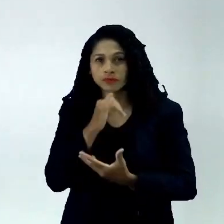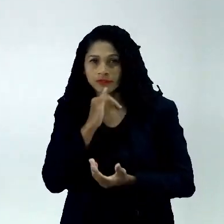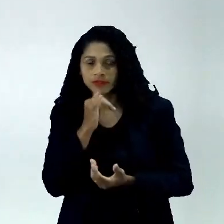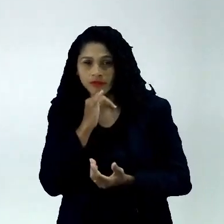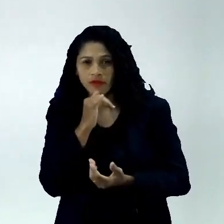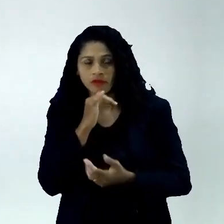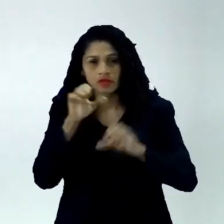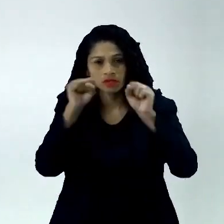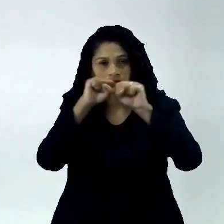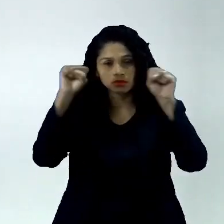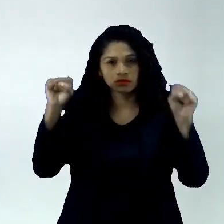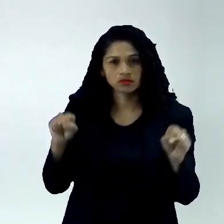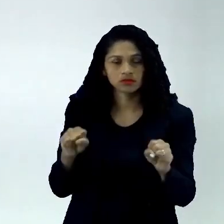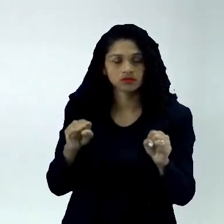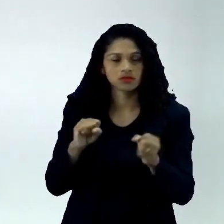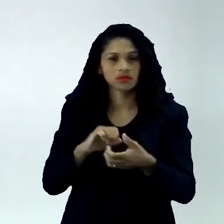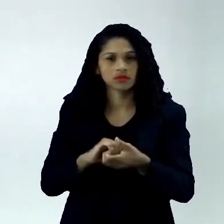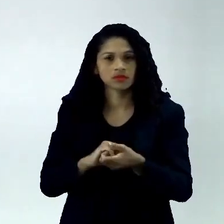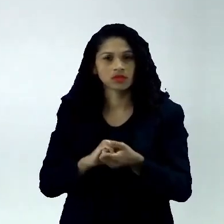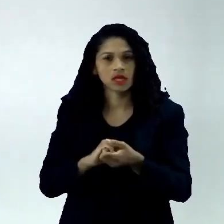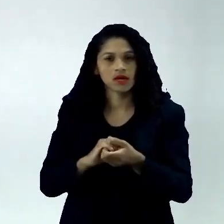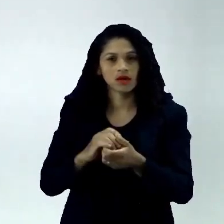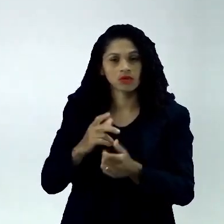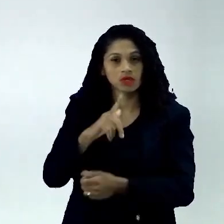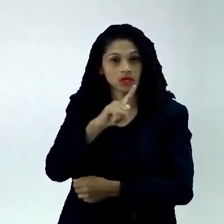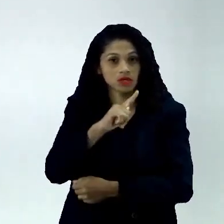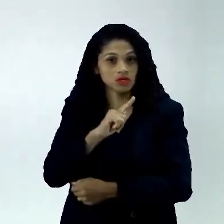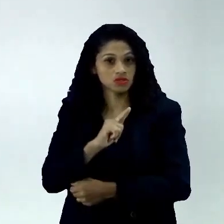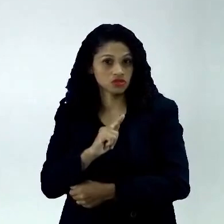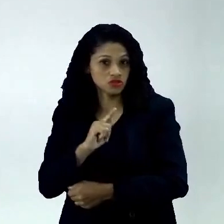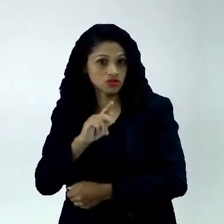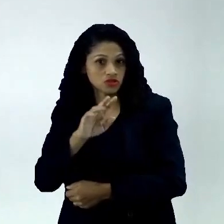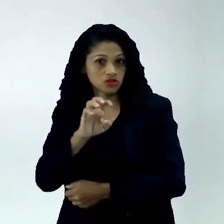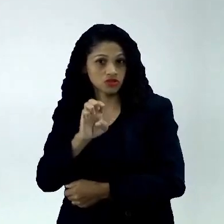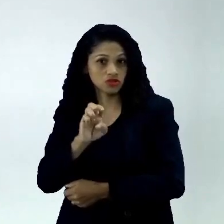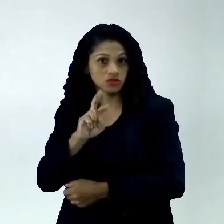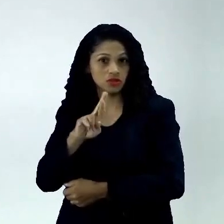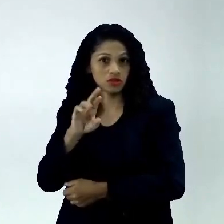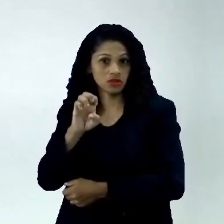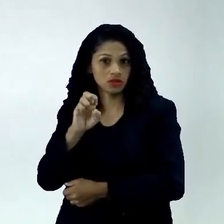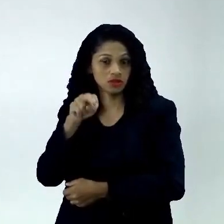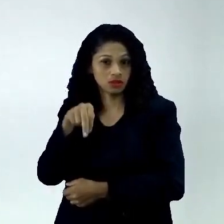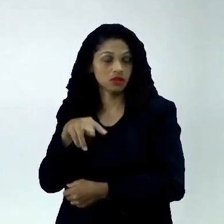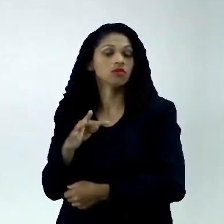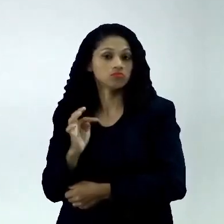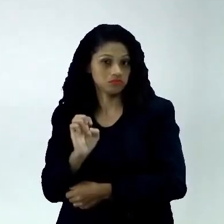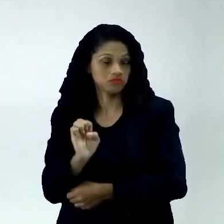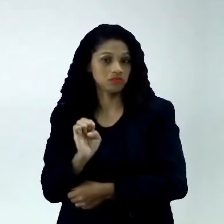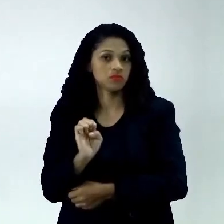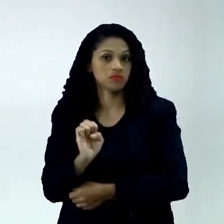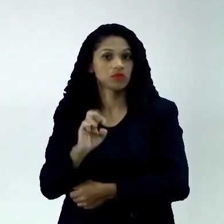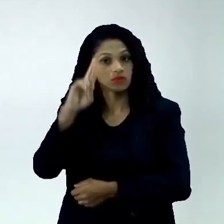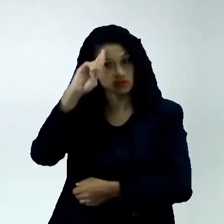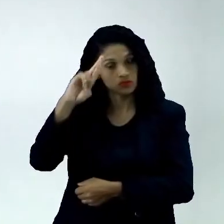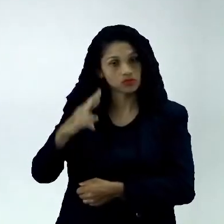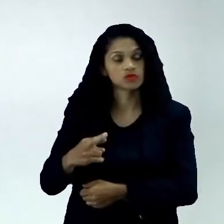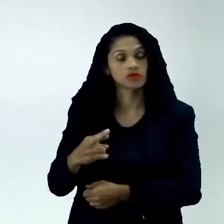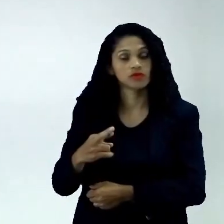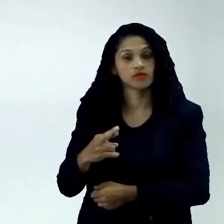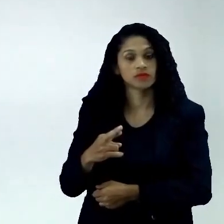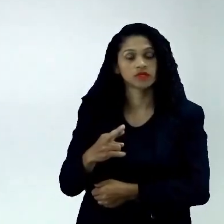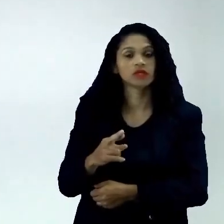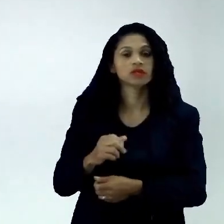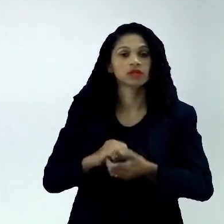sistema nervoso seria como se fosse ali a questão da gerência, quem faz o controle de todas as ações que podem ser tomadas dentro da